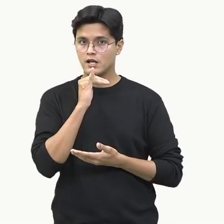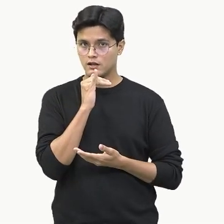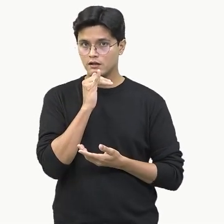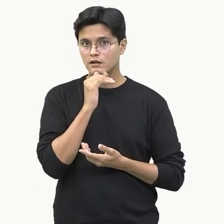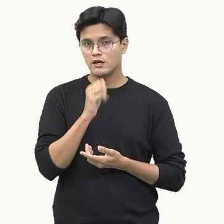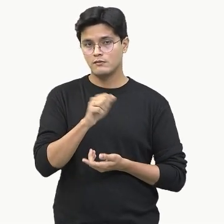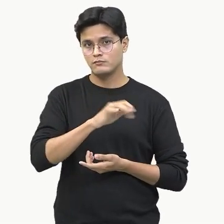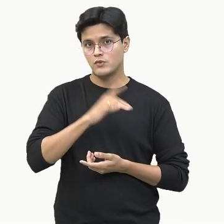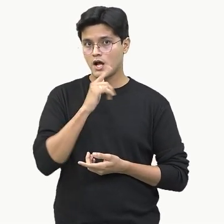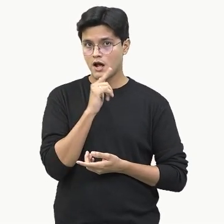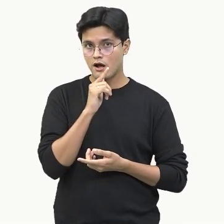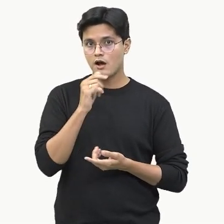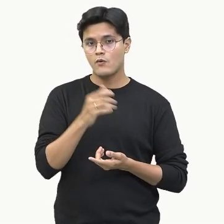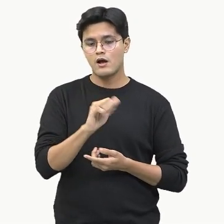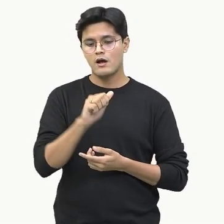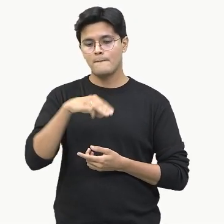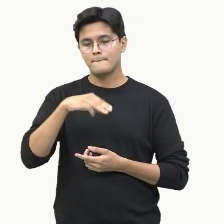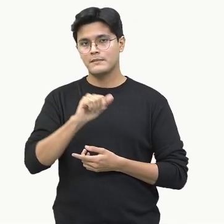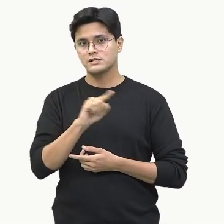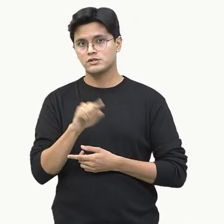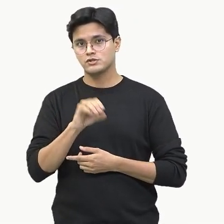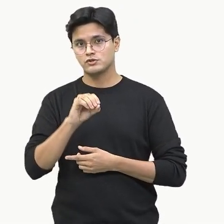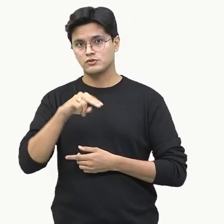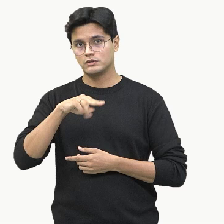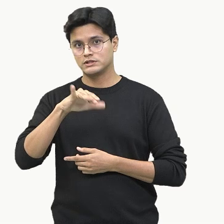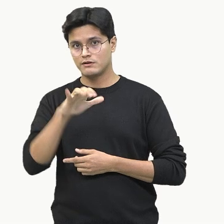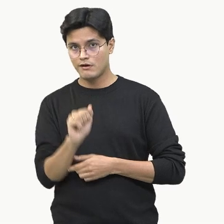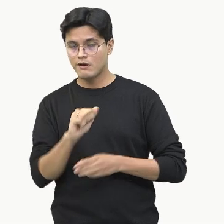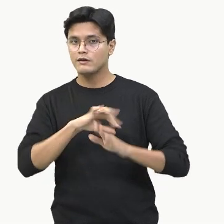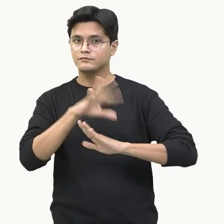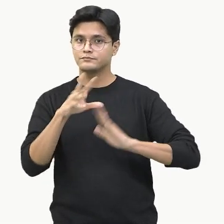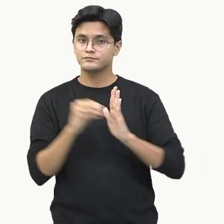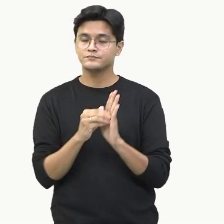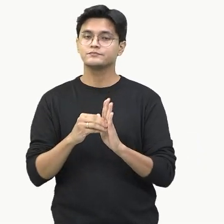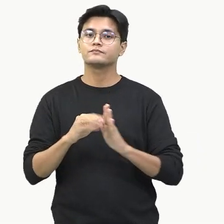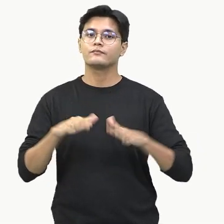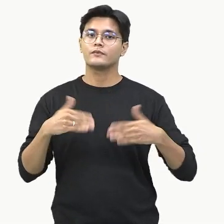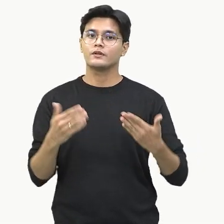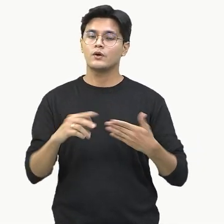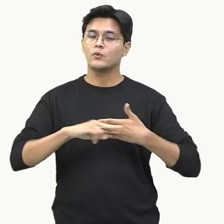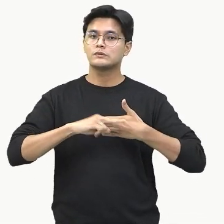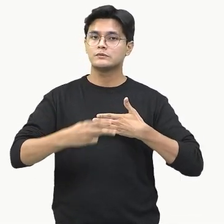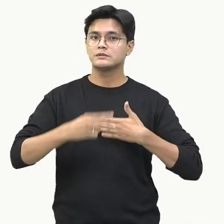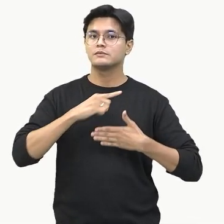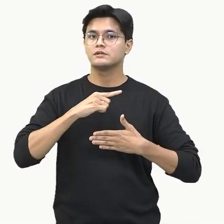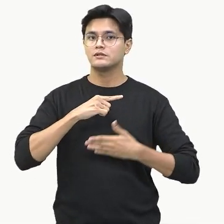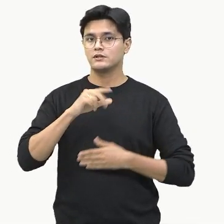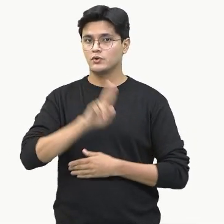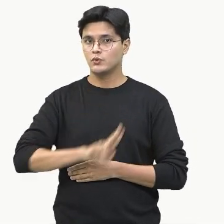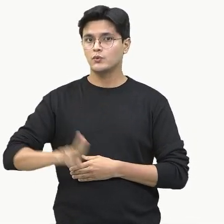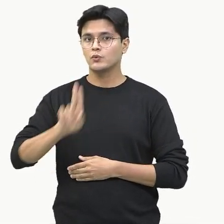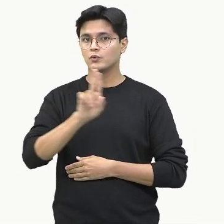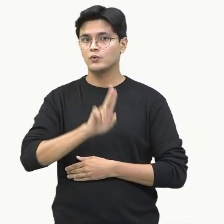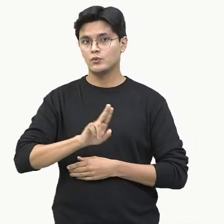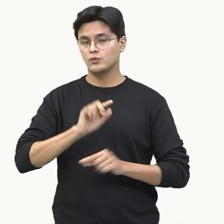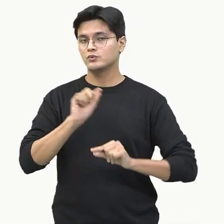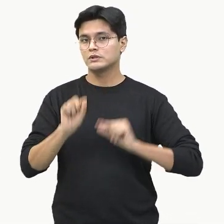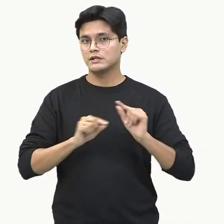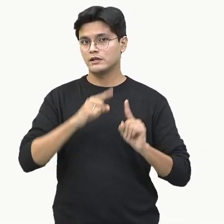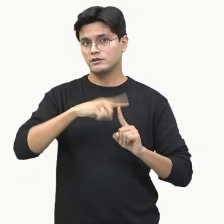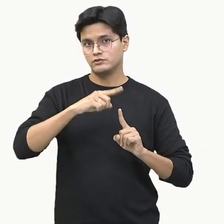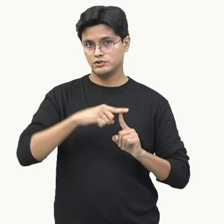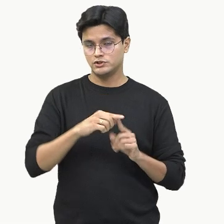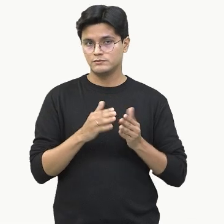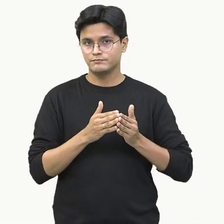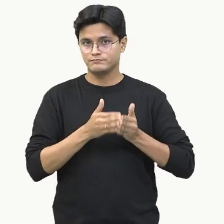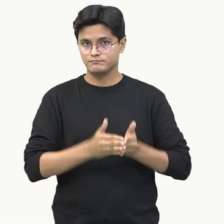Amazônia ou amazônica né então consequentemente nós temos a utilização desse modal de transporte